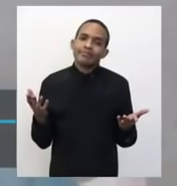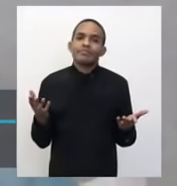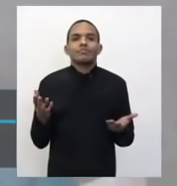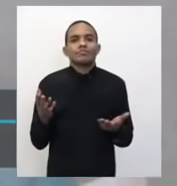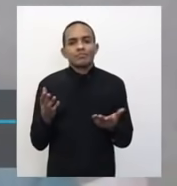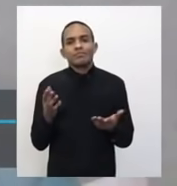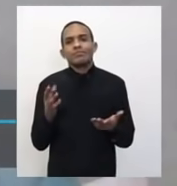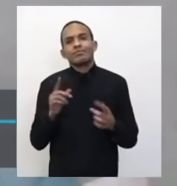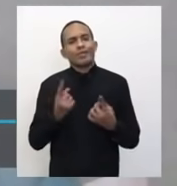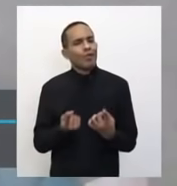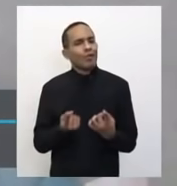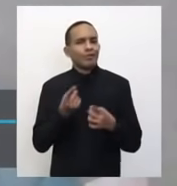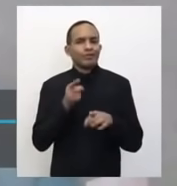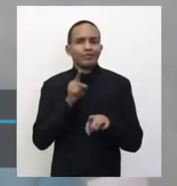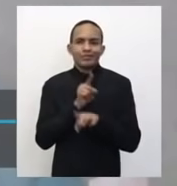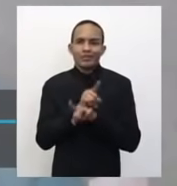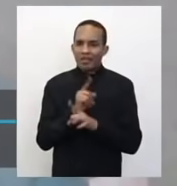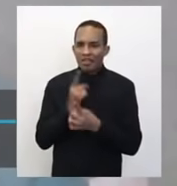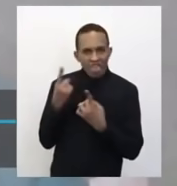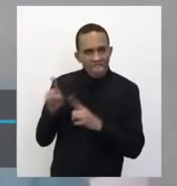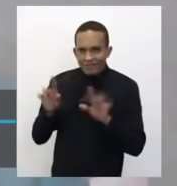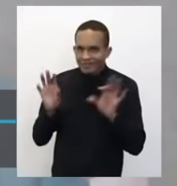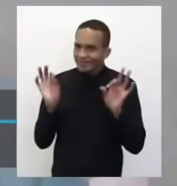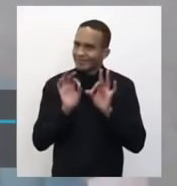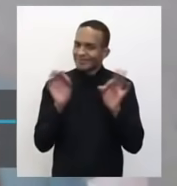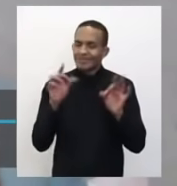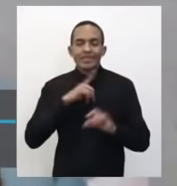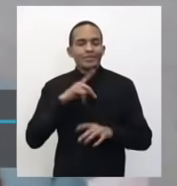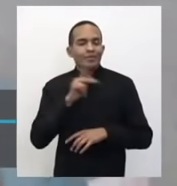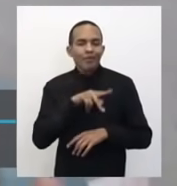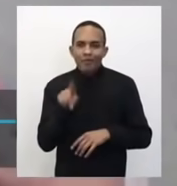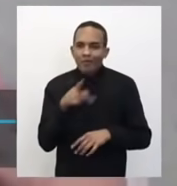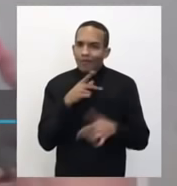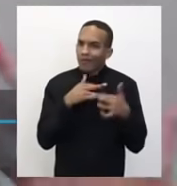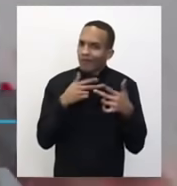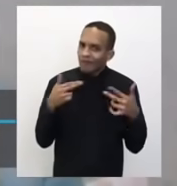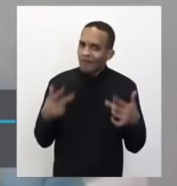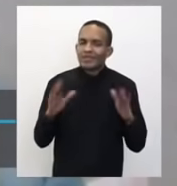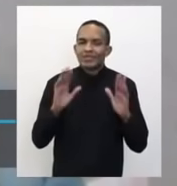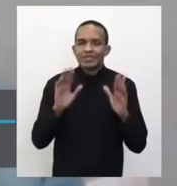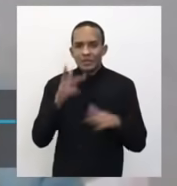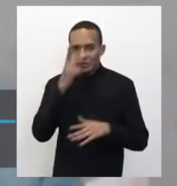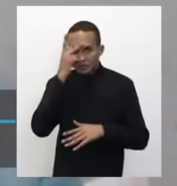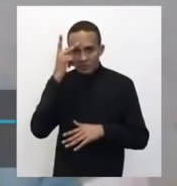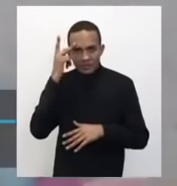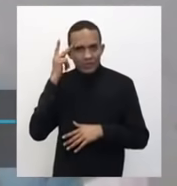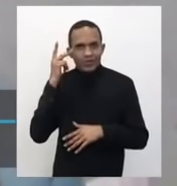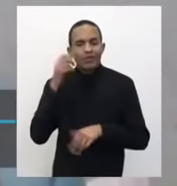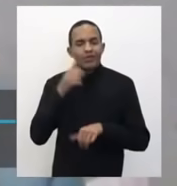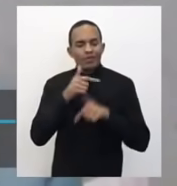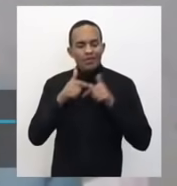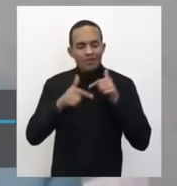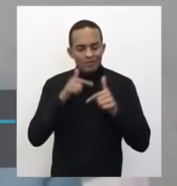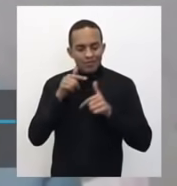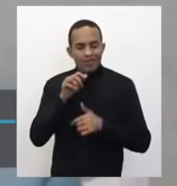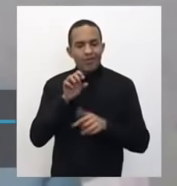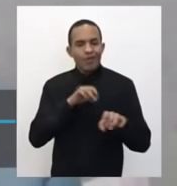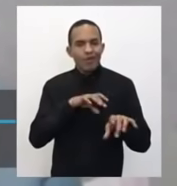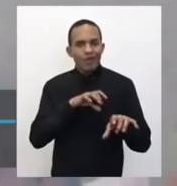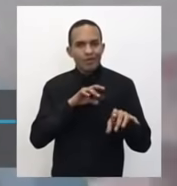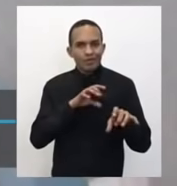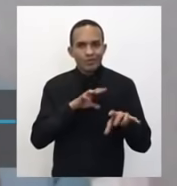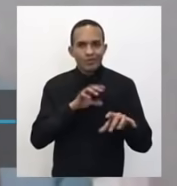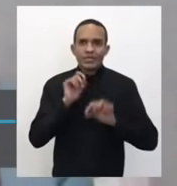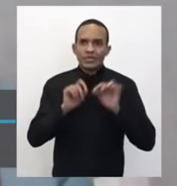pelo contrário, nós temos muitos professores, inclusive pessoas que trabalham com educação e